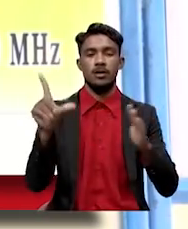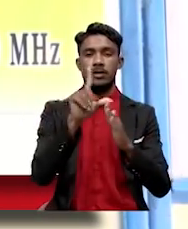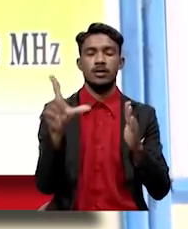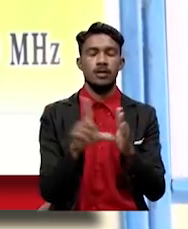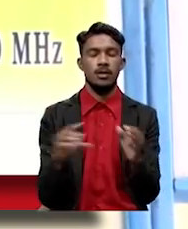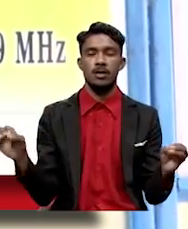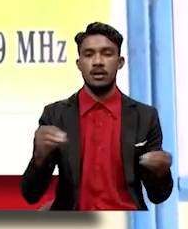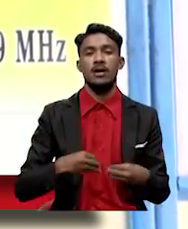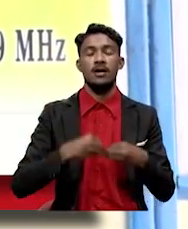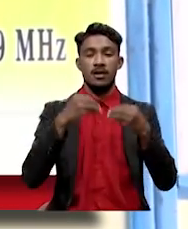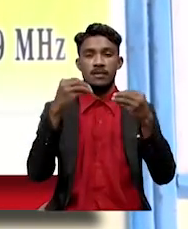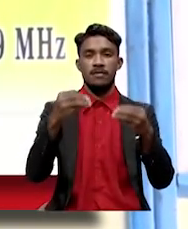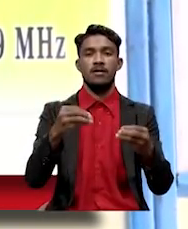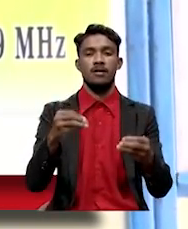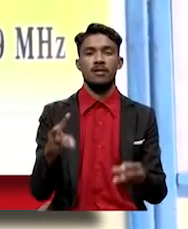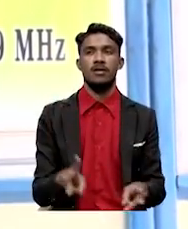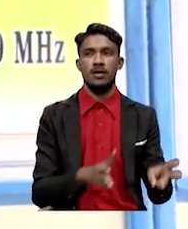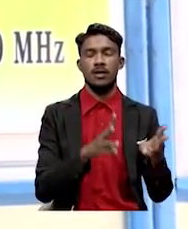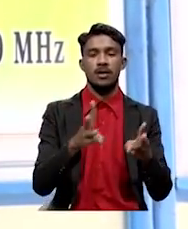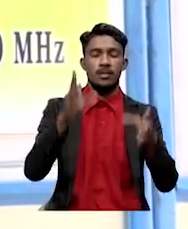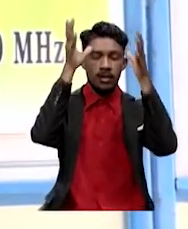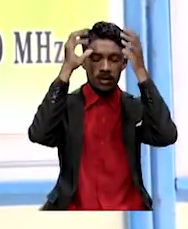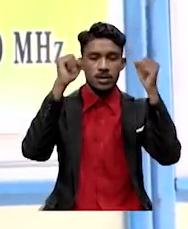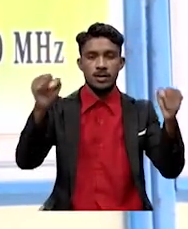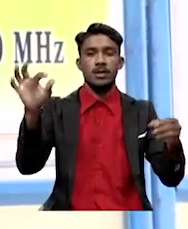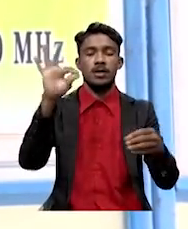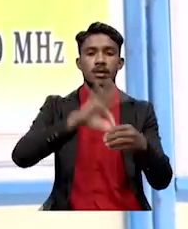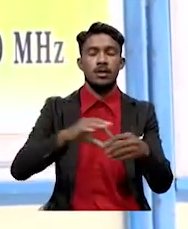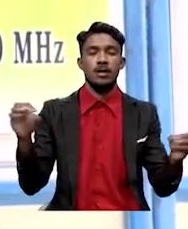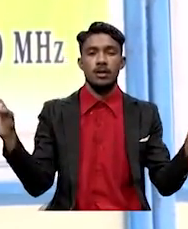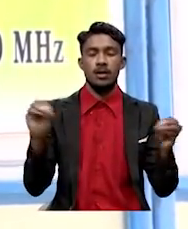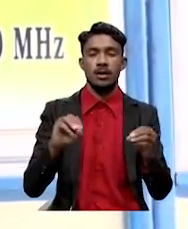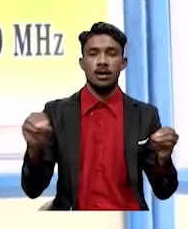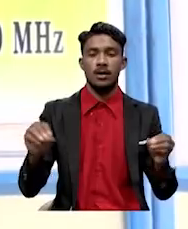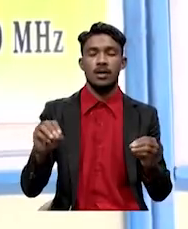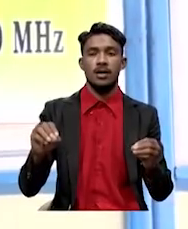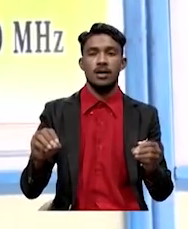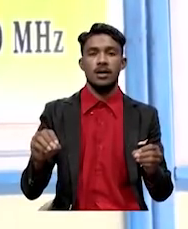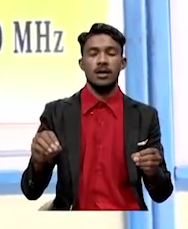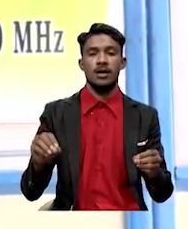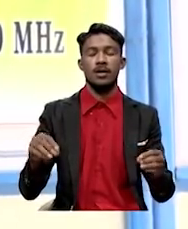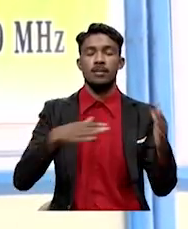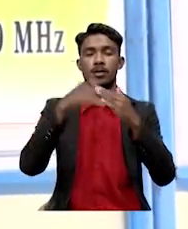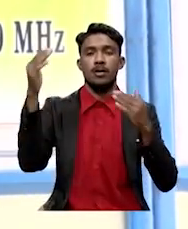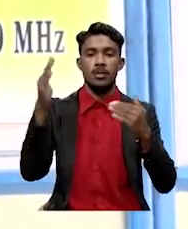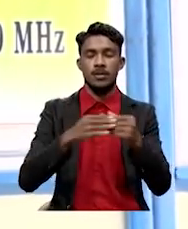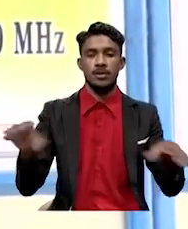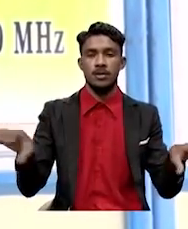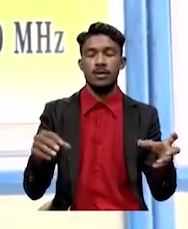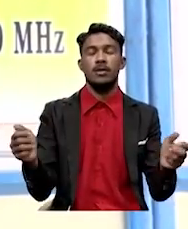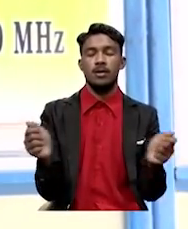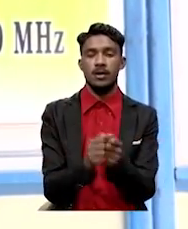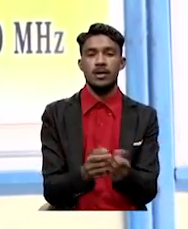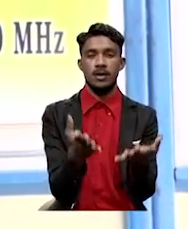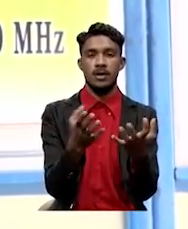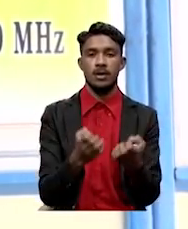Kata Presidente da República ida, eleito tia, mesmo que la ia crise institucional, hoje ni hakara, tamben ia compromisso eleitoral,